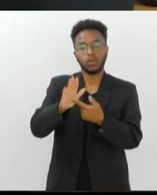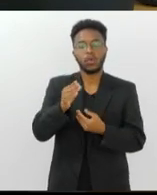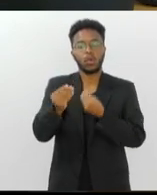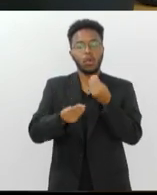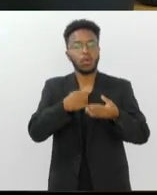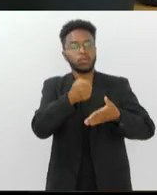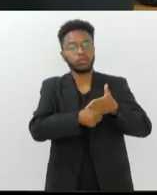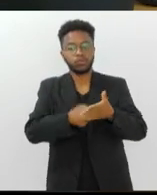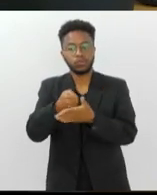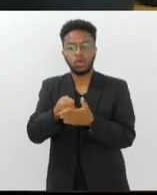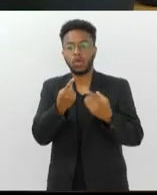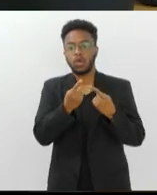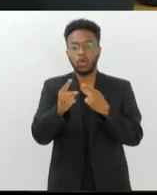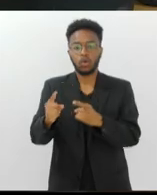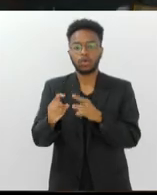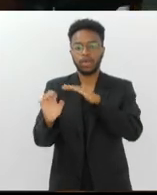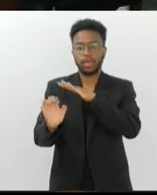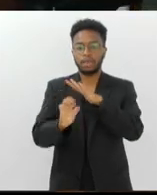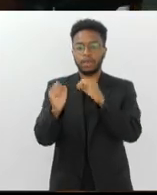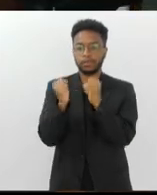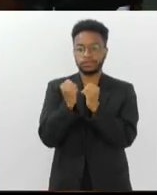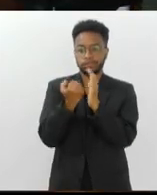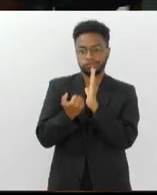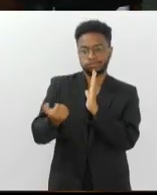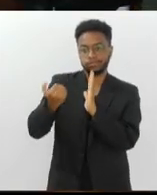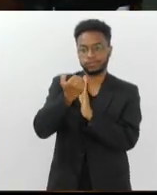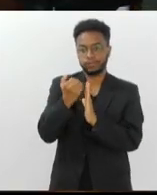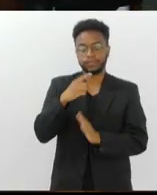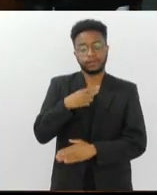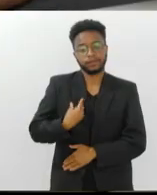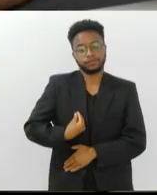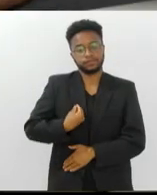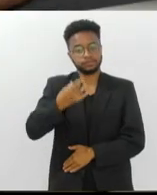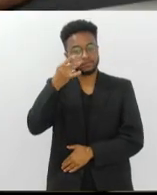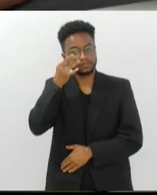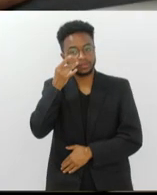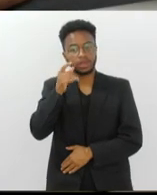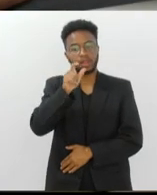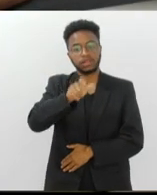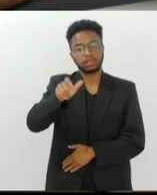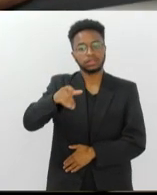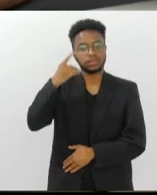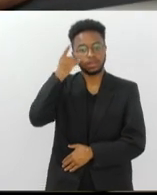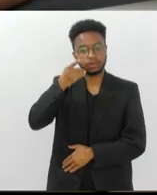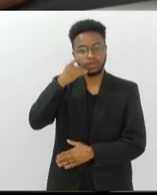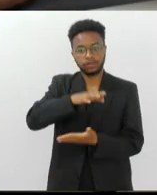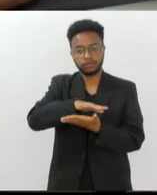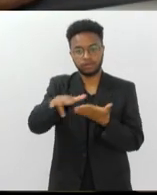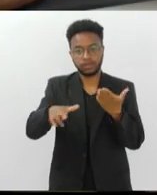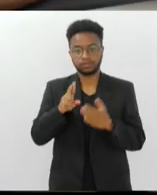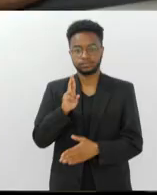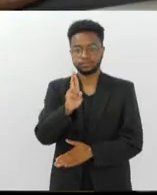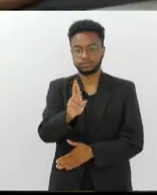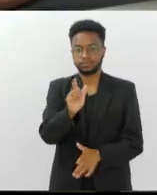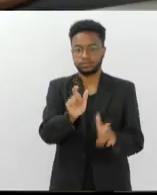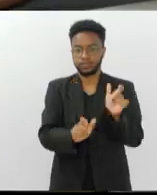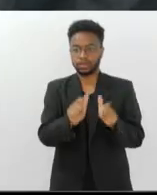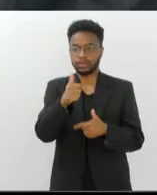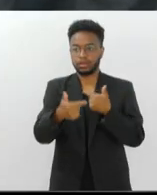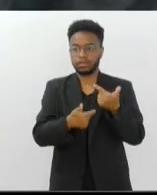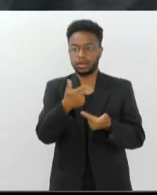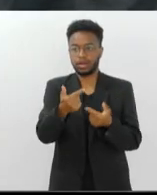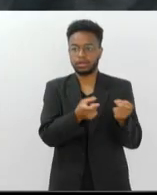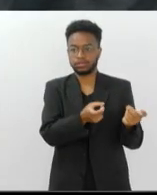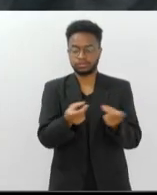travou contra a mega empresa. Com a presença de parlamentares e representantes dos trabalhadores do comércio do Rio,